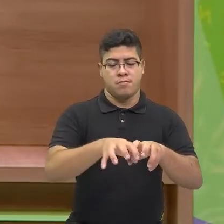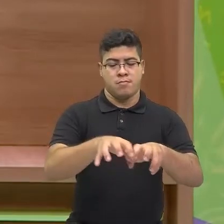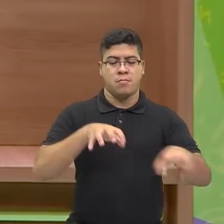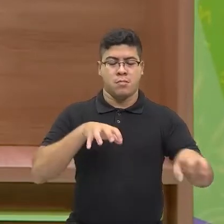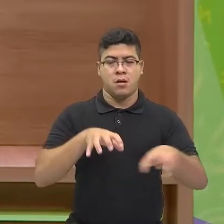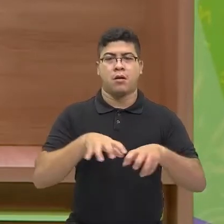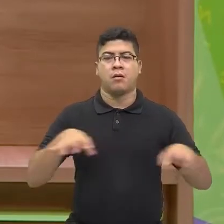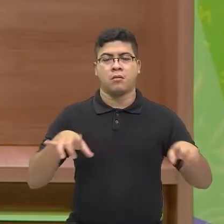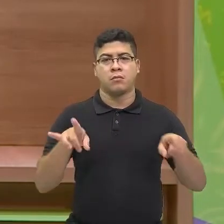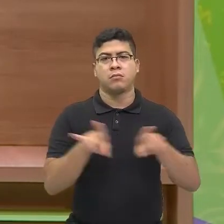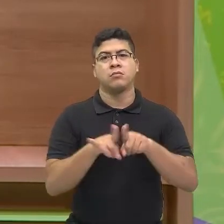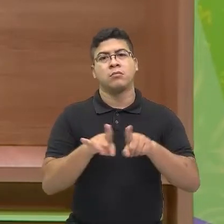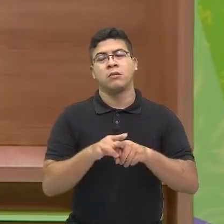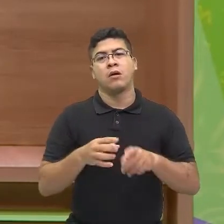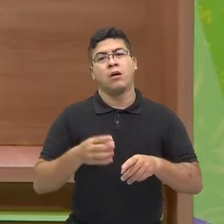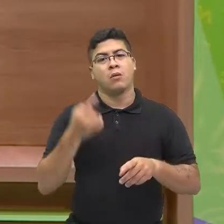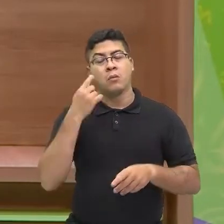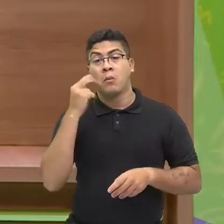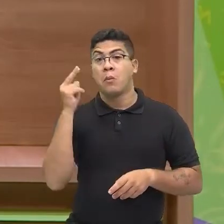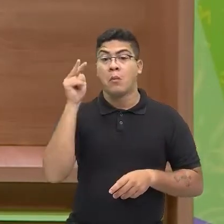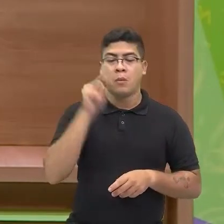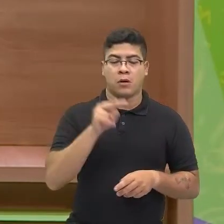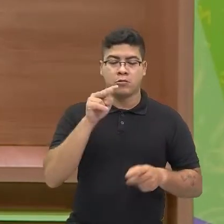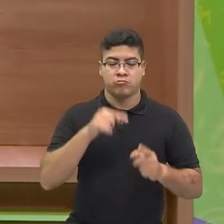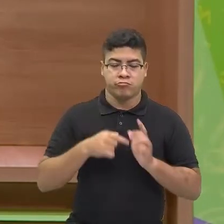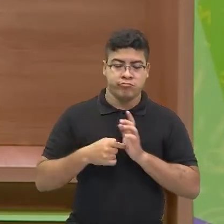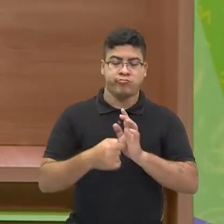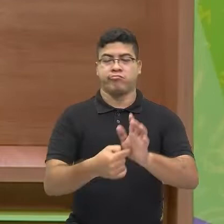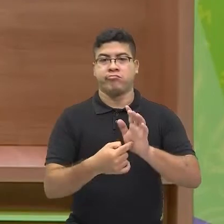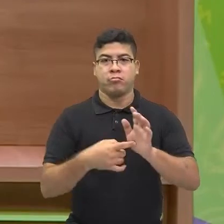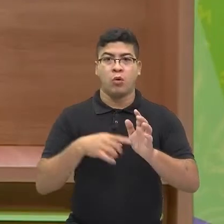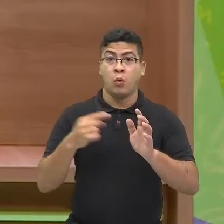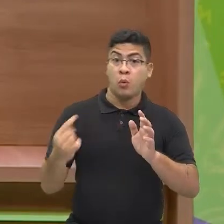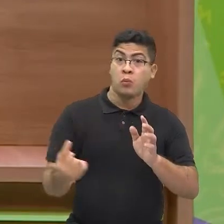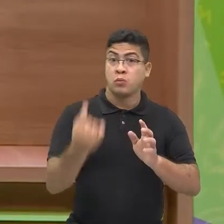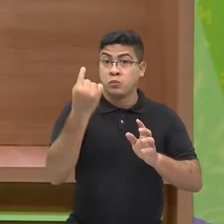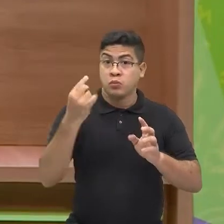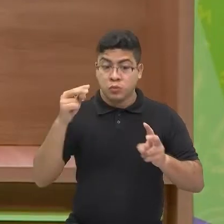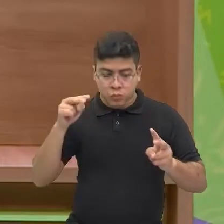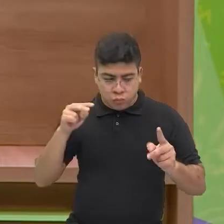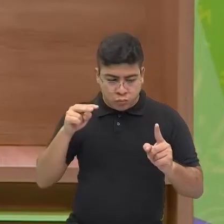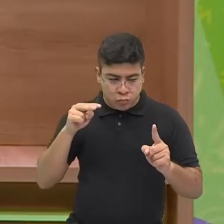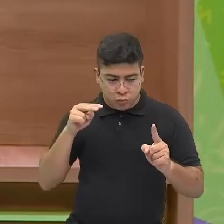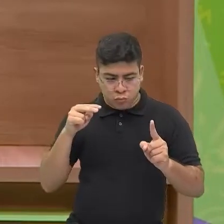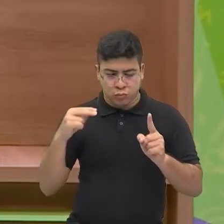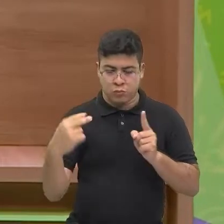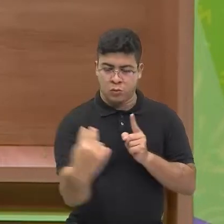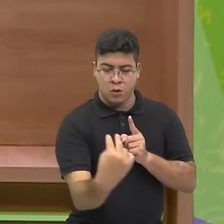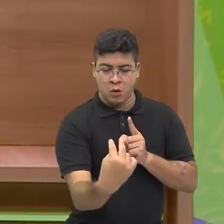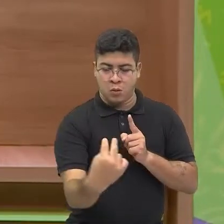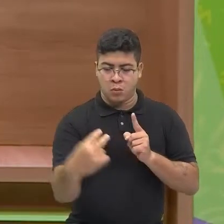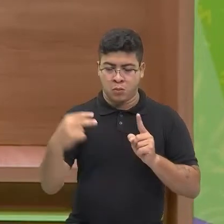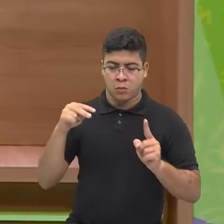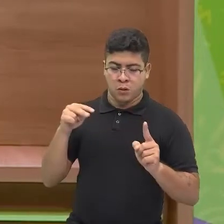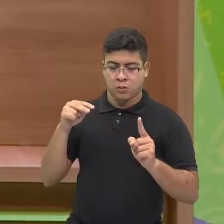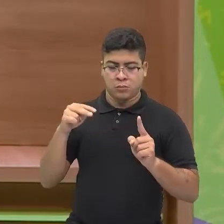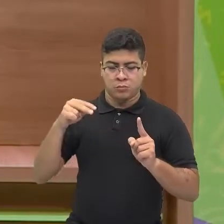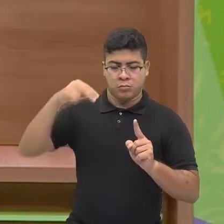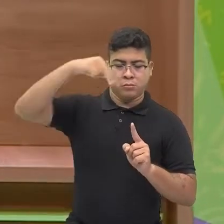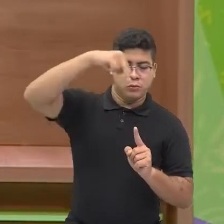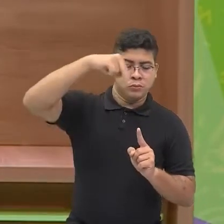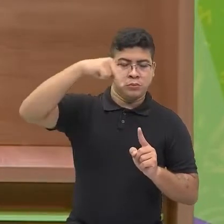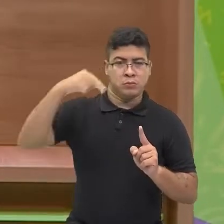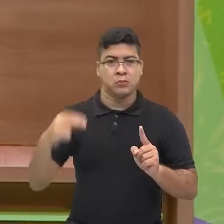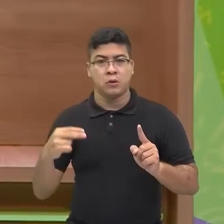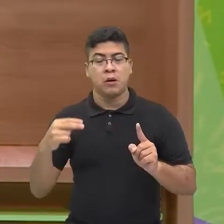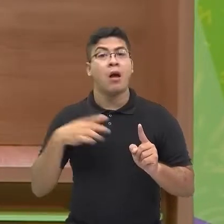forma para mostrar para o espectador, em um único ângulo, todas as etapas daquela imagem. E